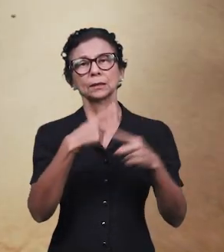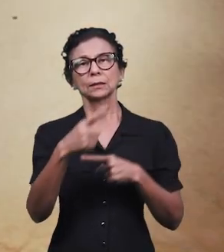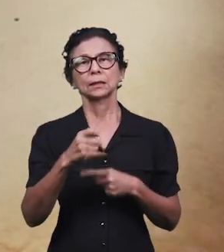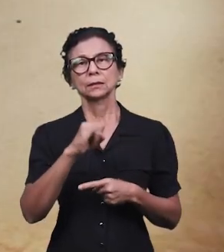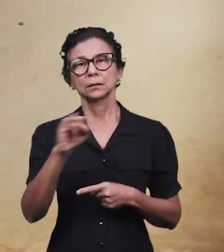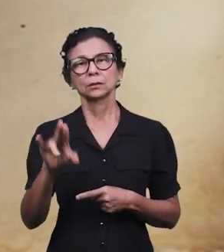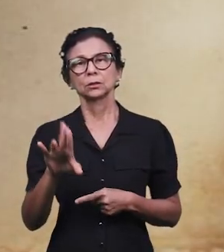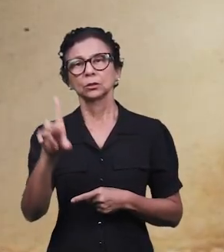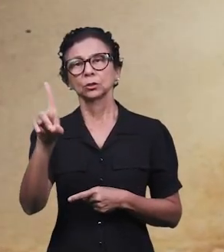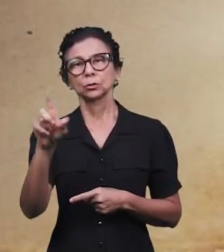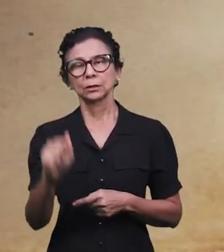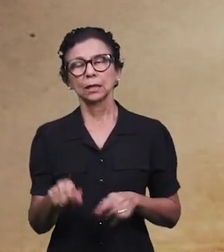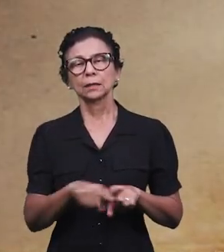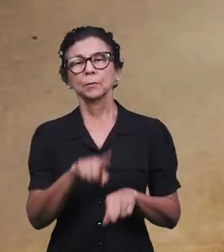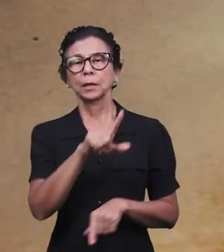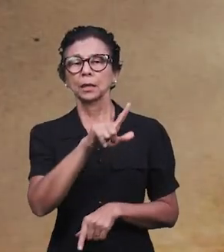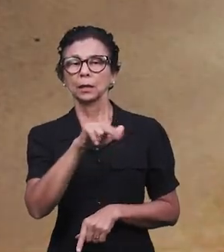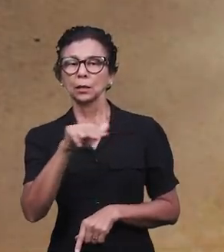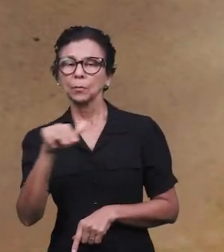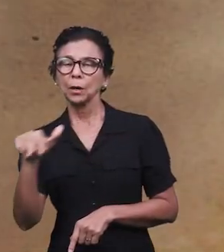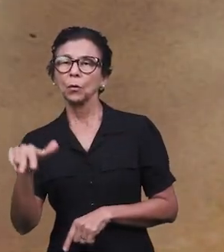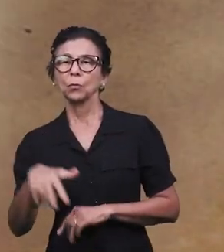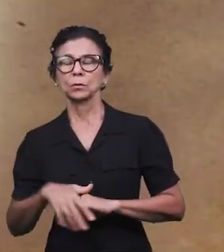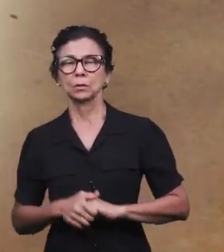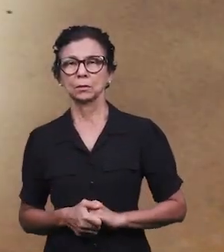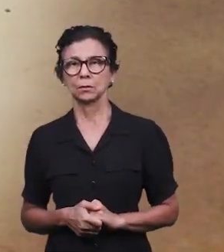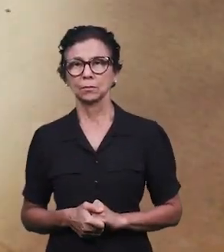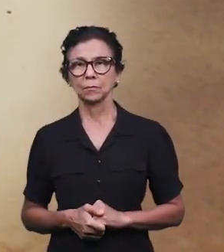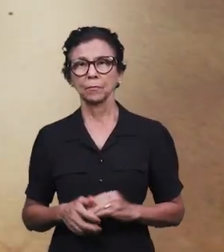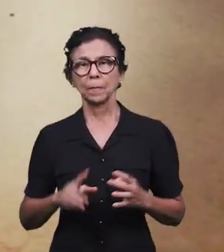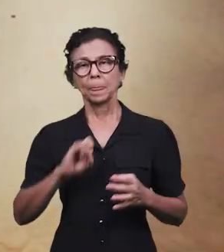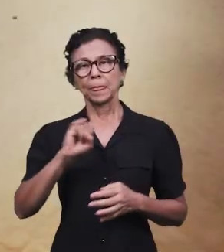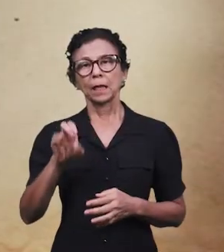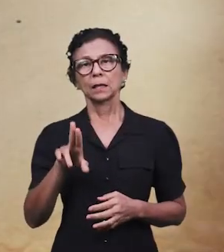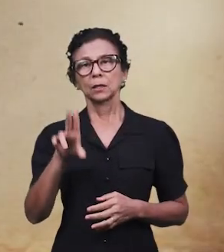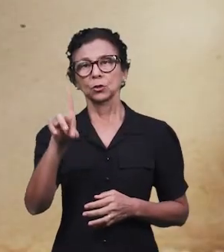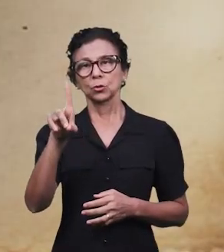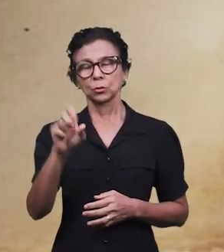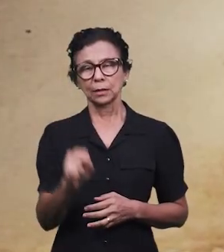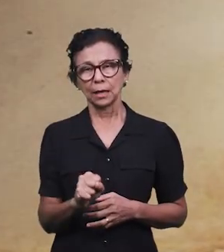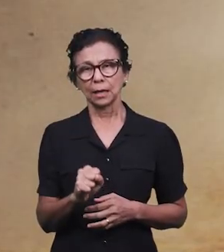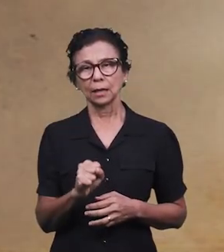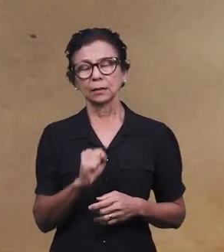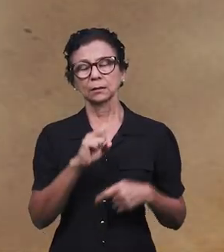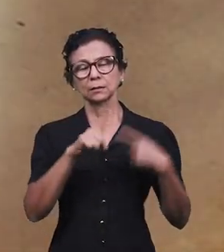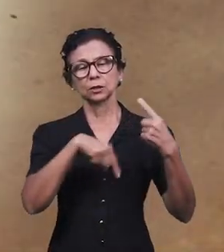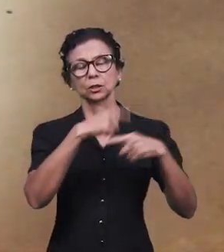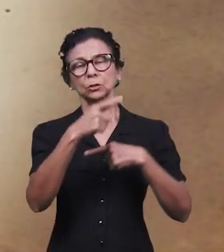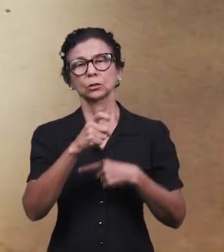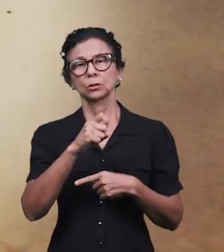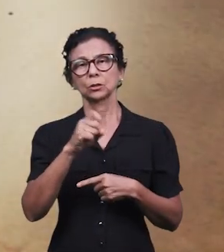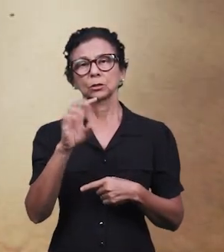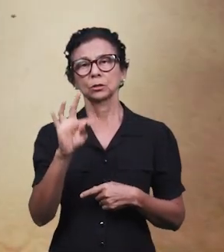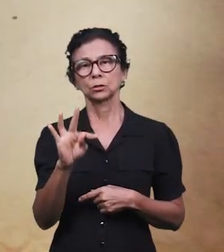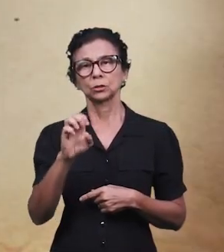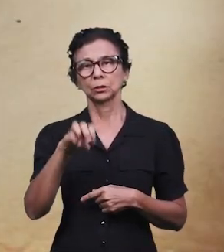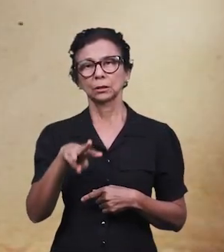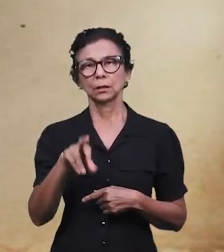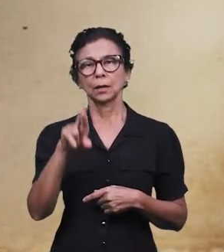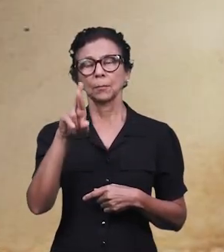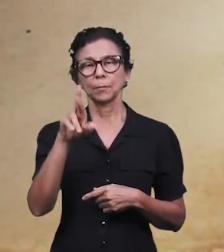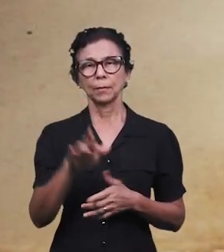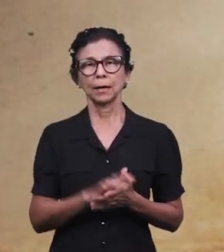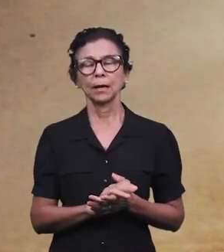a Judá e a seus irmãos. E Judá gerou de Tamar a Pérez e a